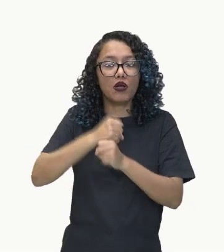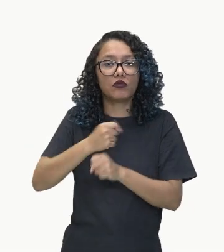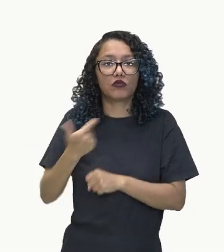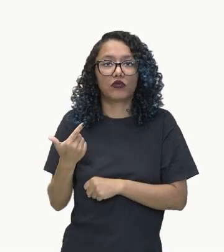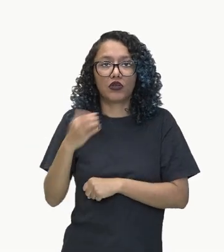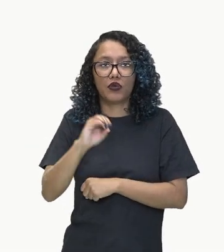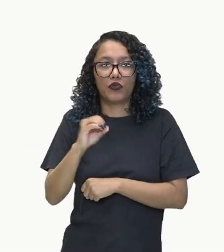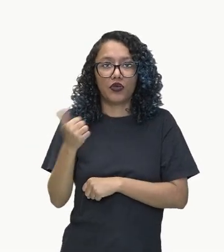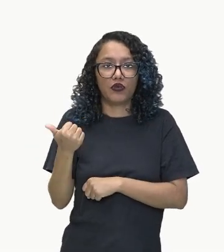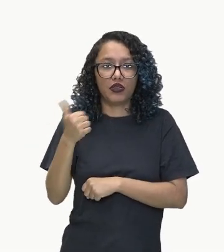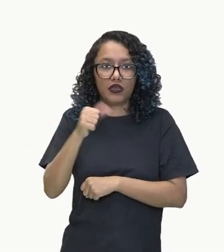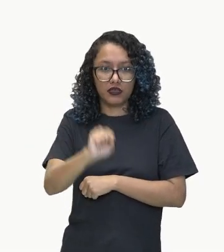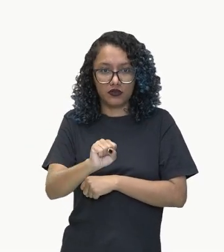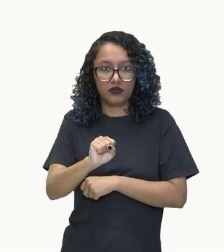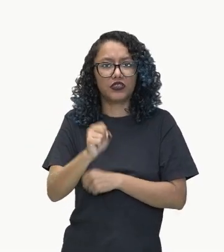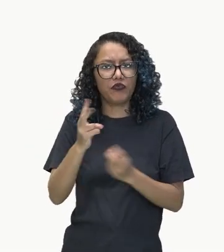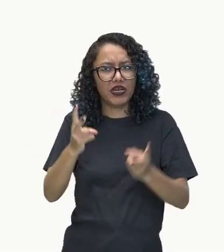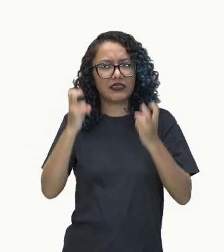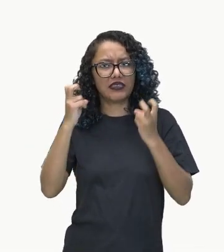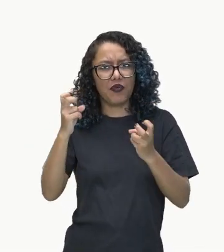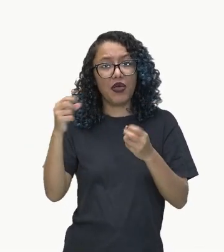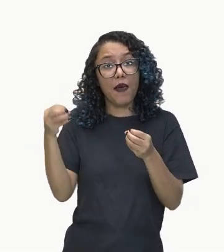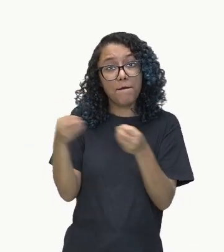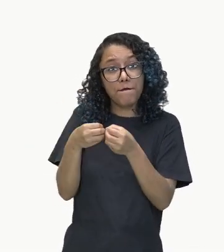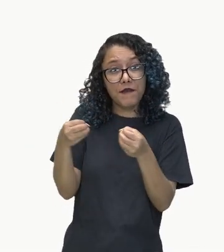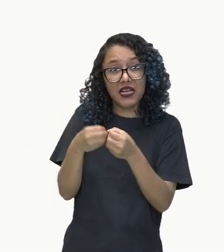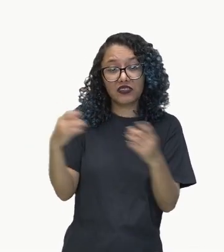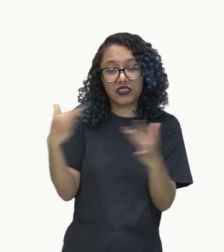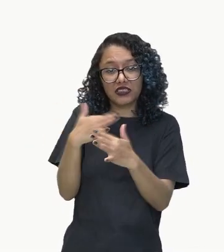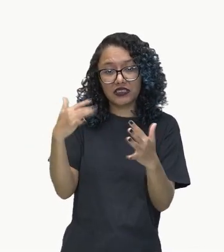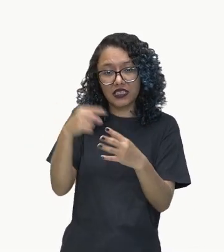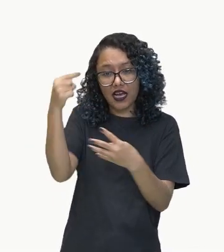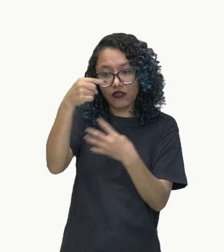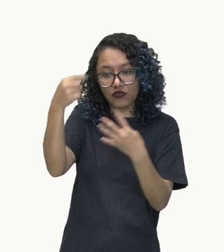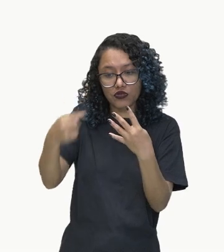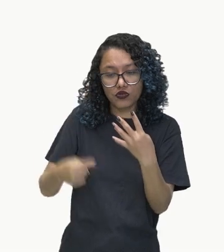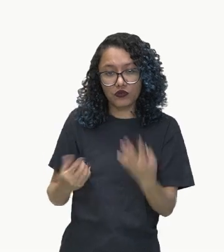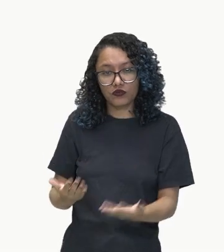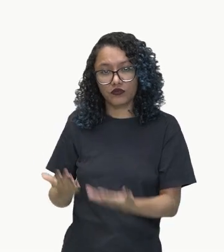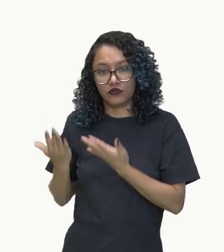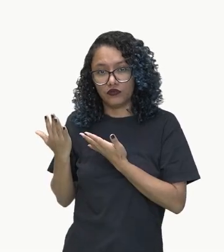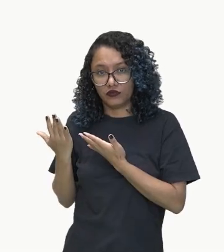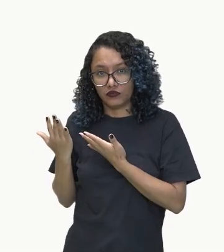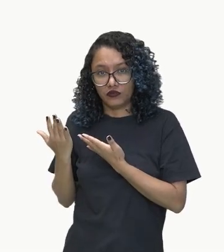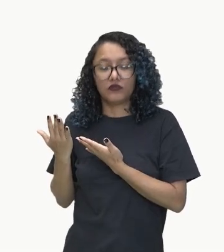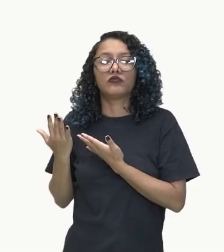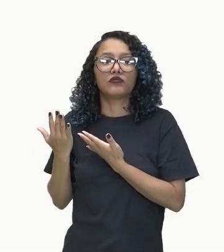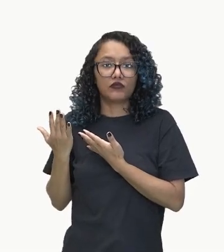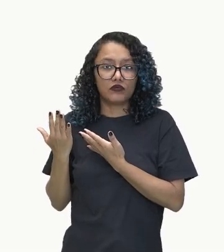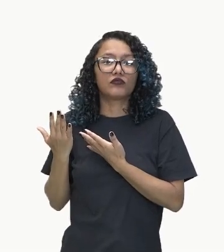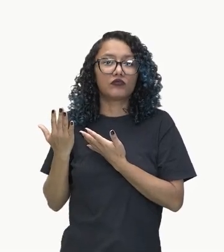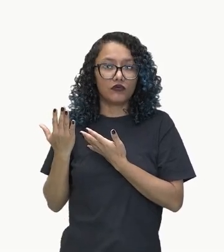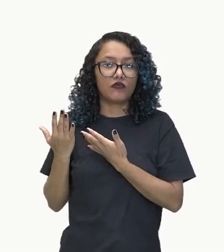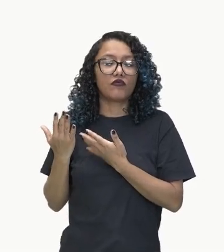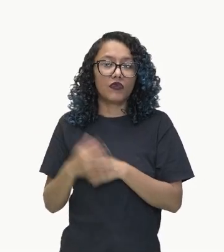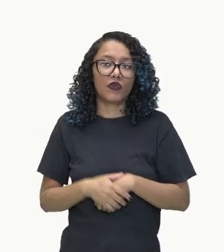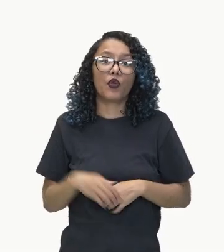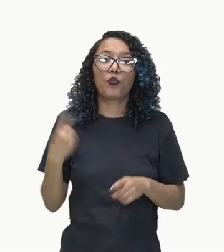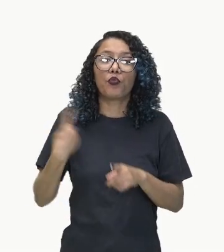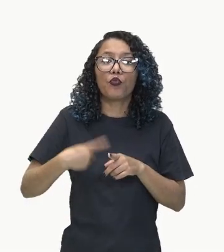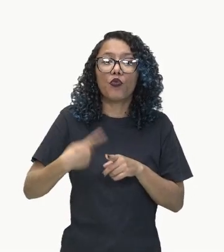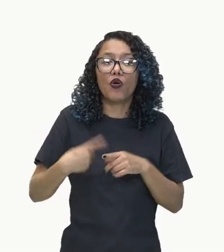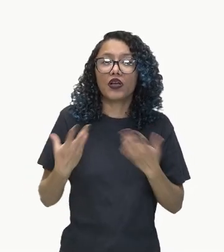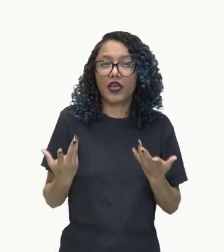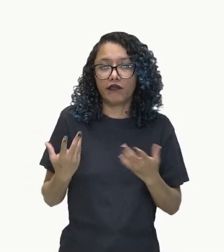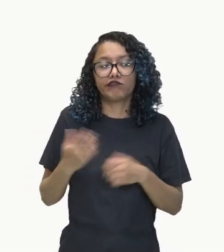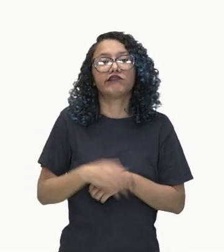Ottawa, Montreal, Quebec, eles vão ter ali uma maior concentração populacional justamente devido à disponibilidade de